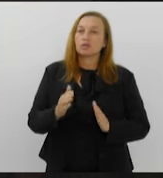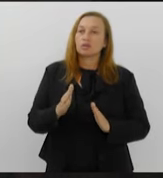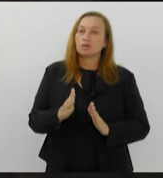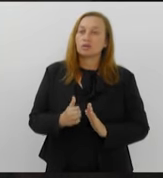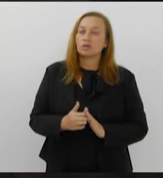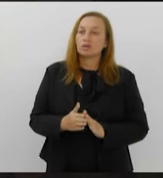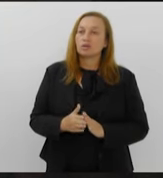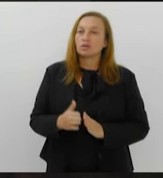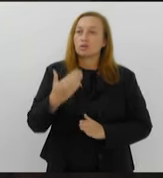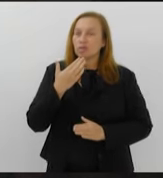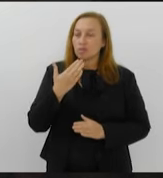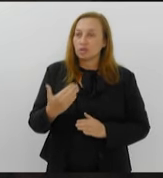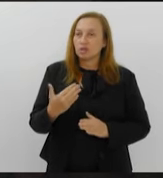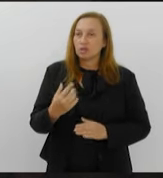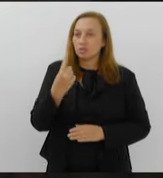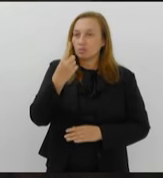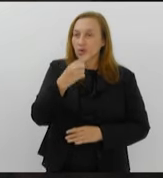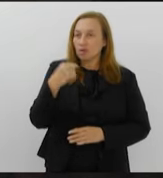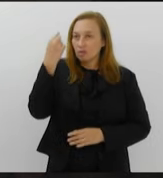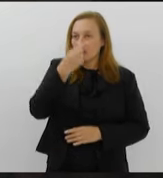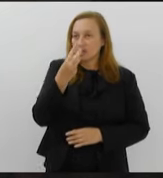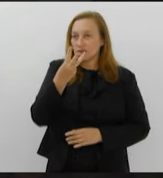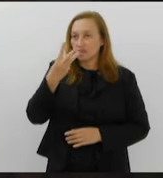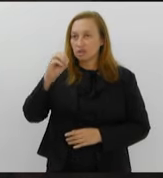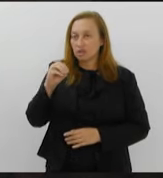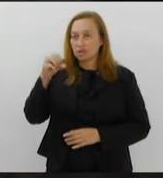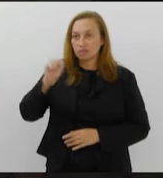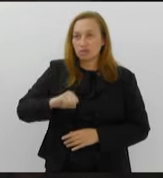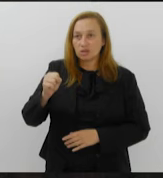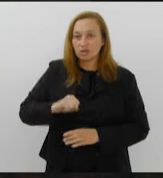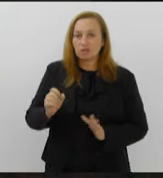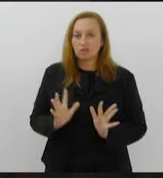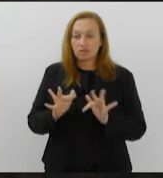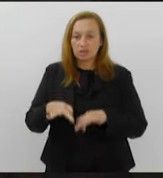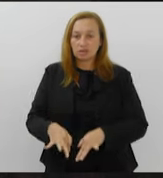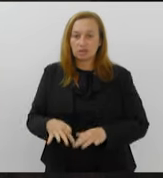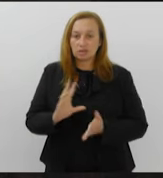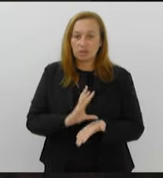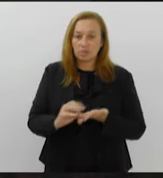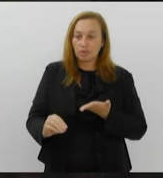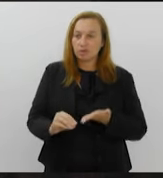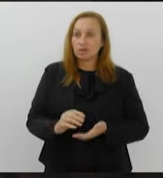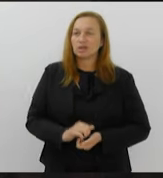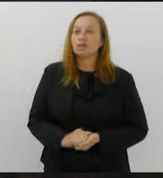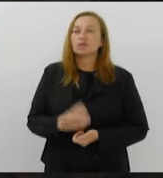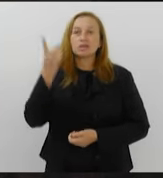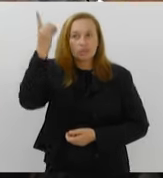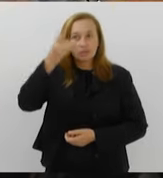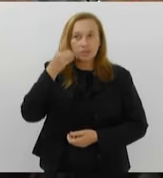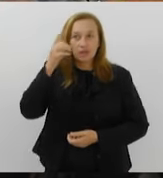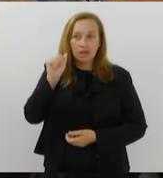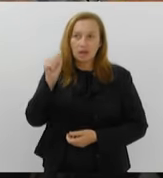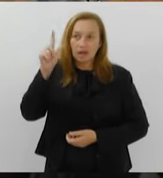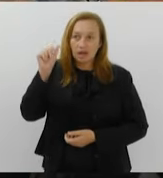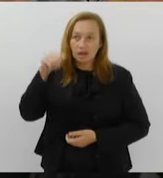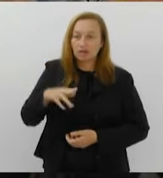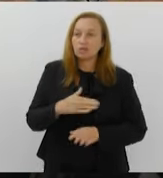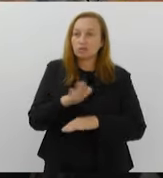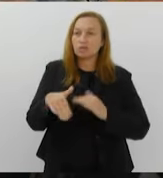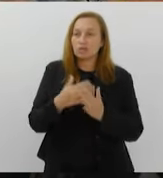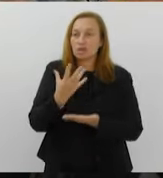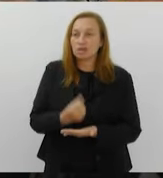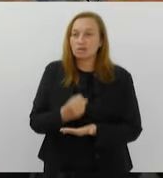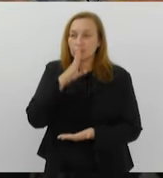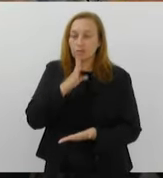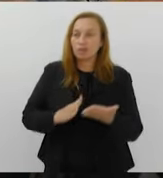prorrogação da presente sessão por 1h30 para a conclusão da pauta. Deputado Alan Lopes. Senhores que aprovam, permaneçam como